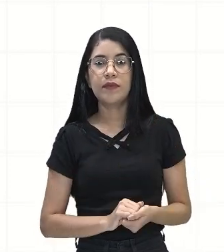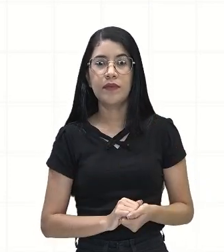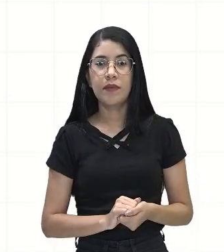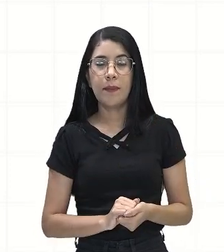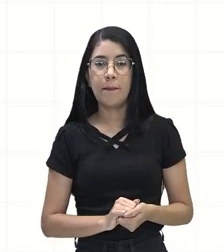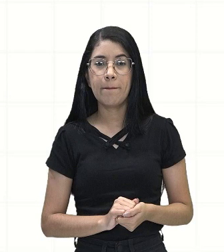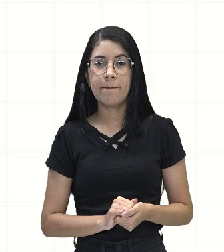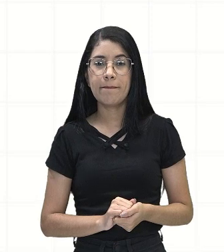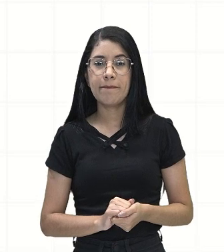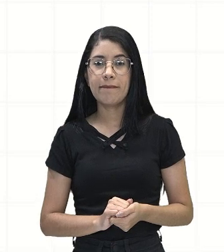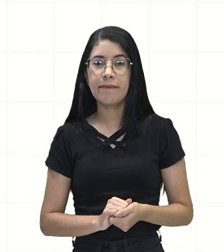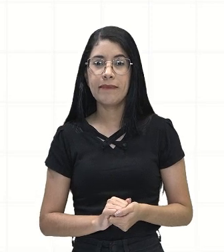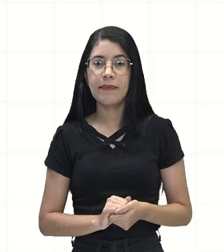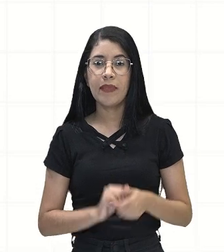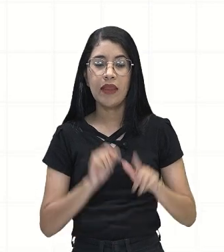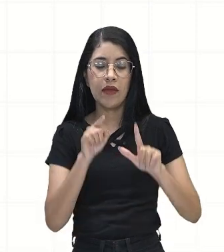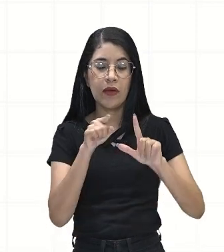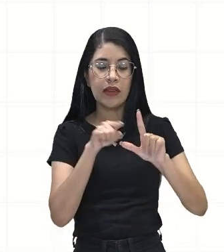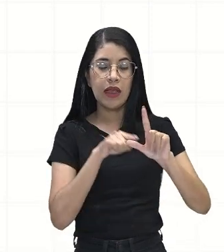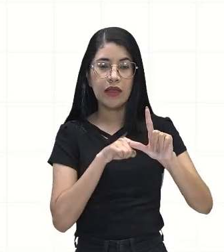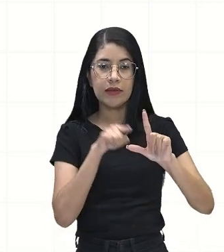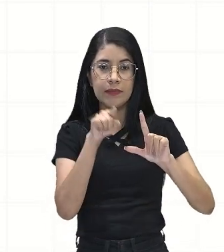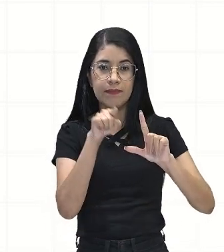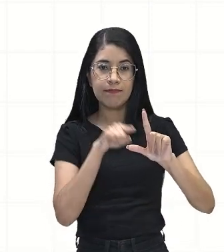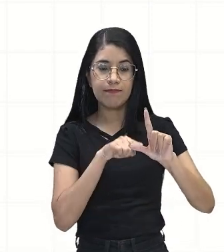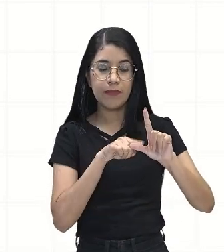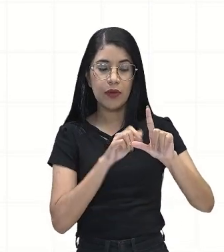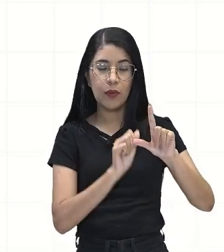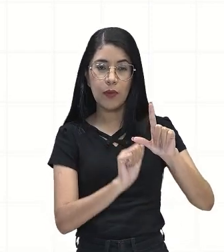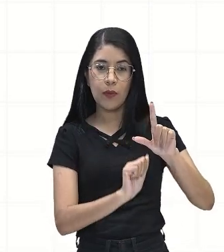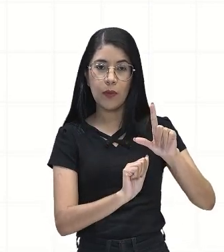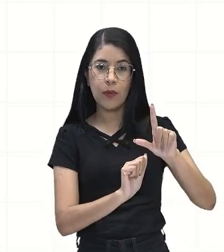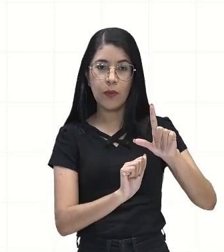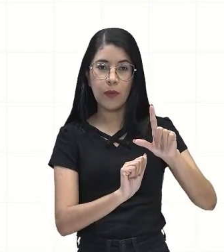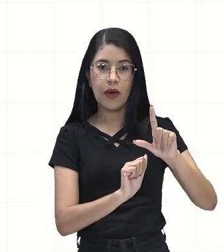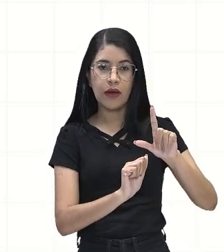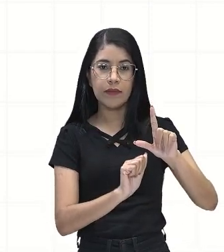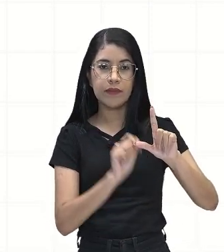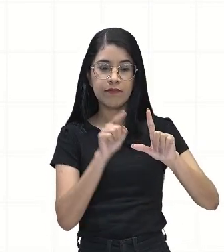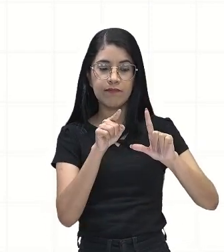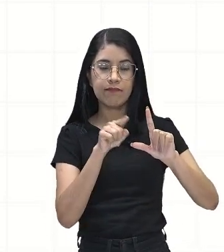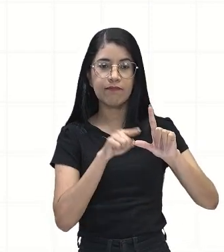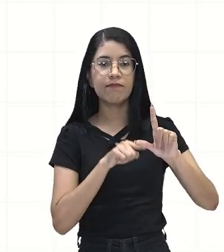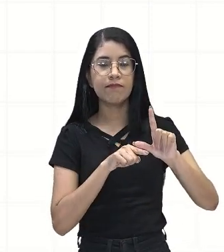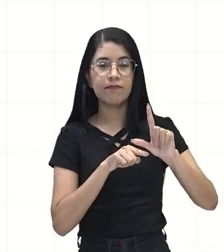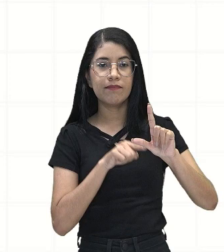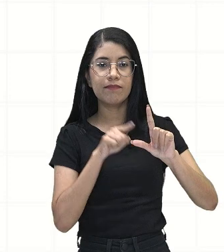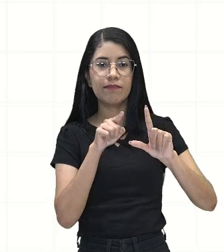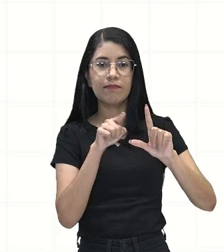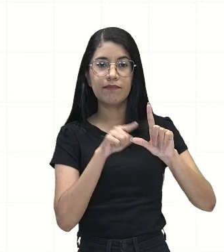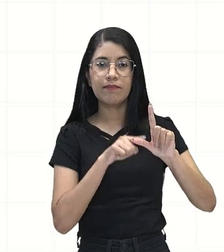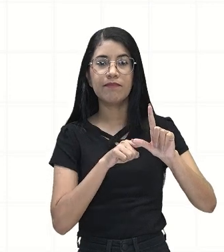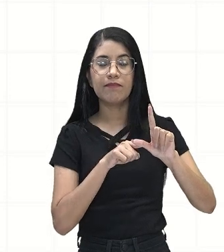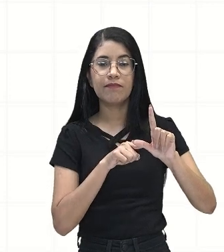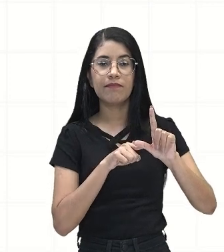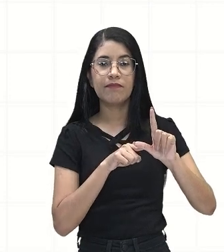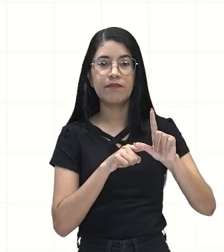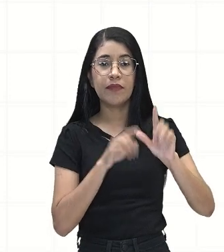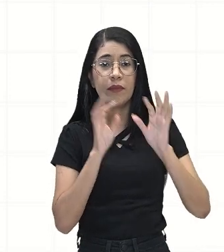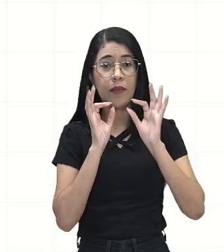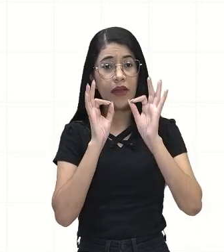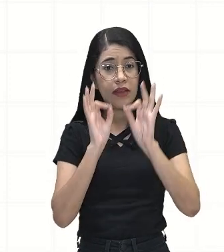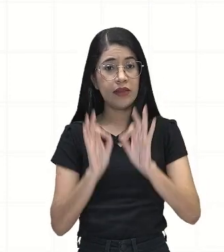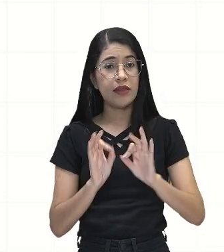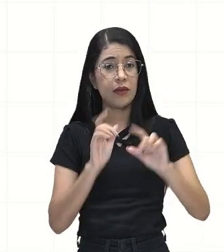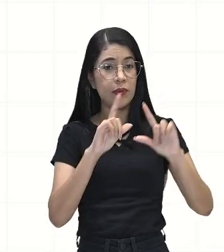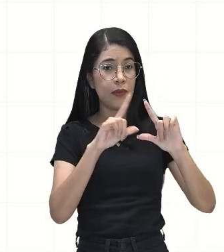dele, que é A, tudo bem? Então, o cateto, olhando no triângulo maior, ó, nós estamos trabalhando